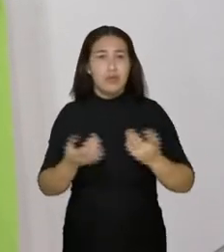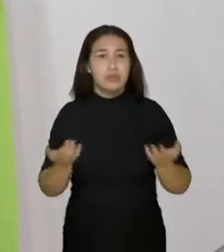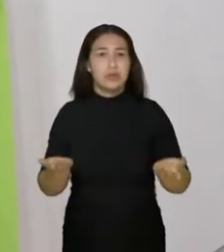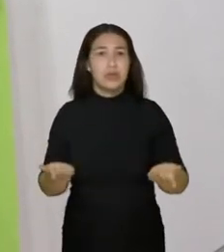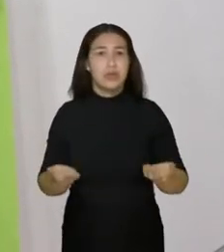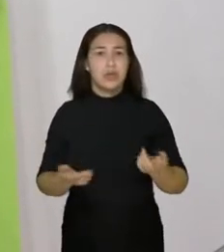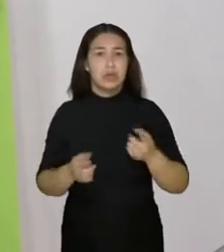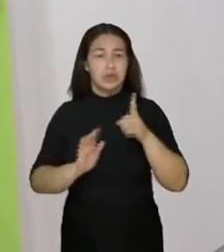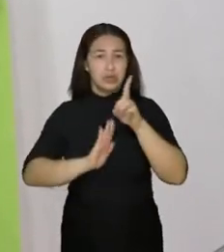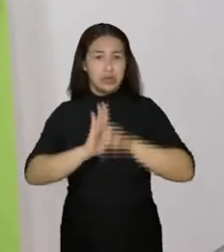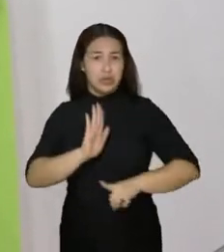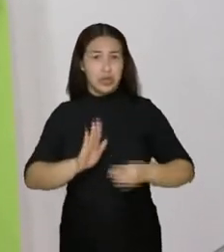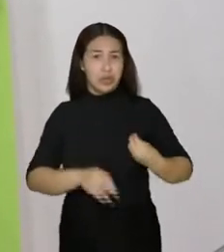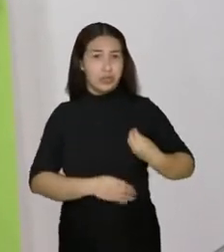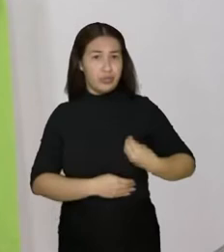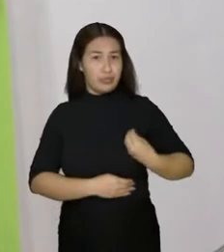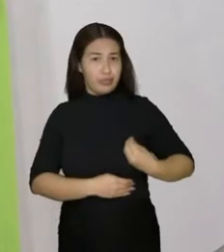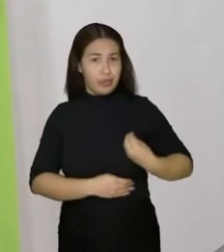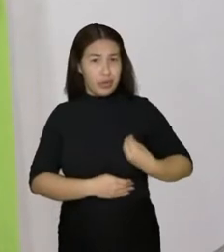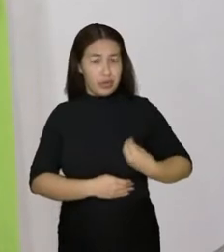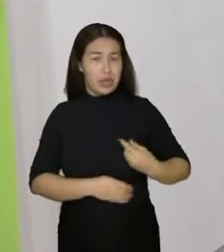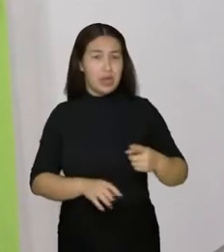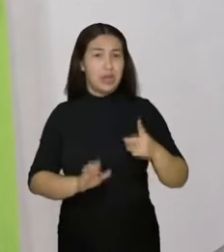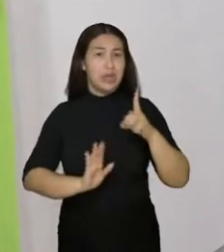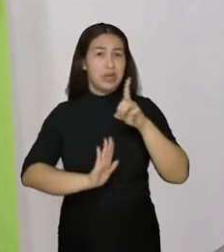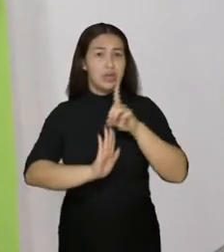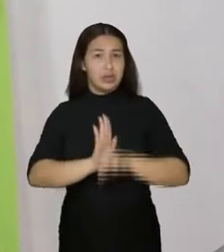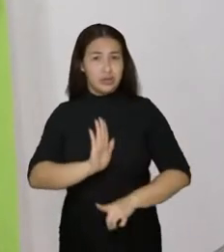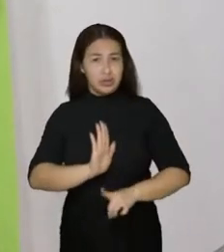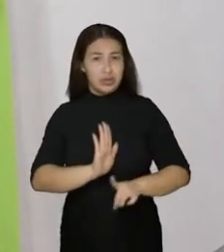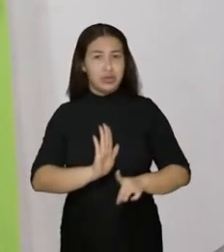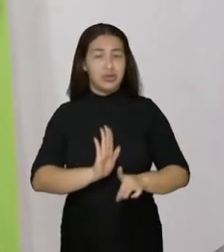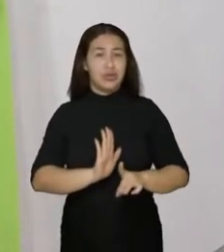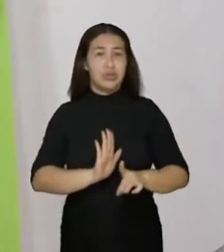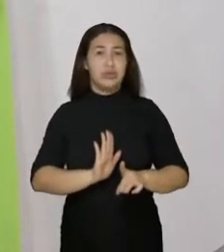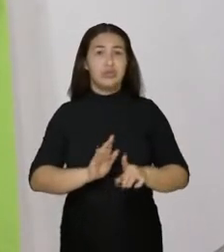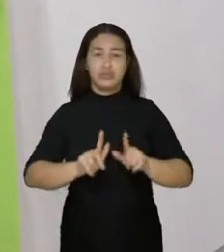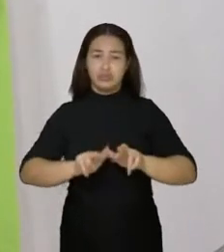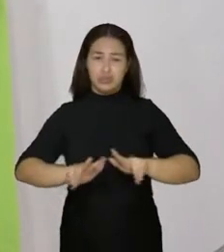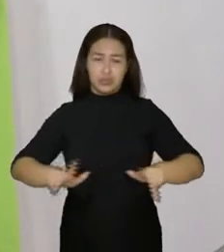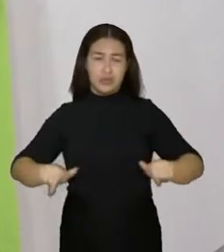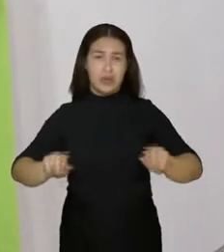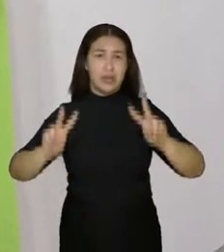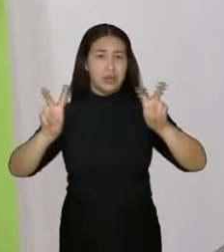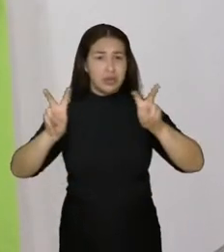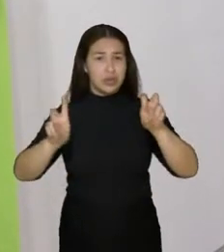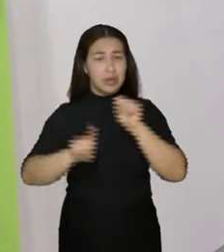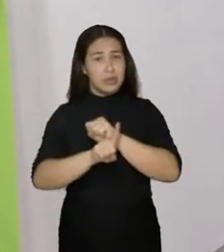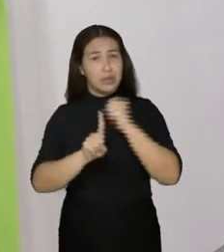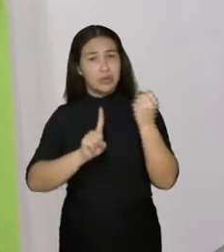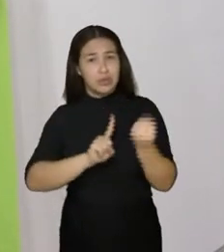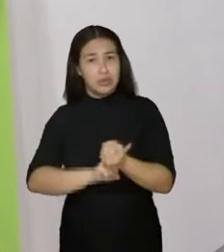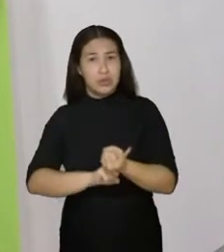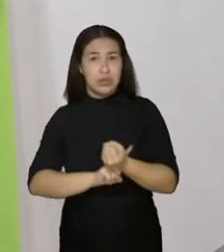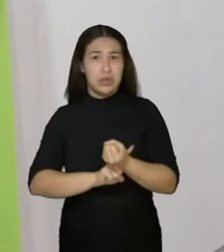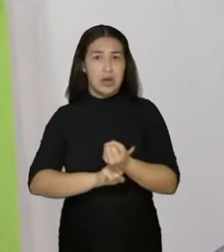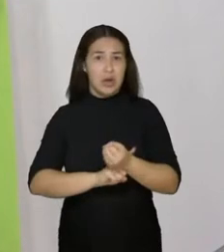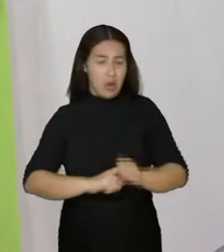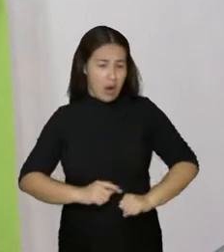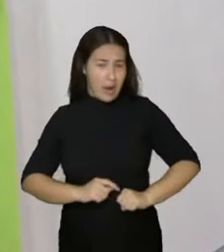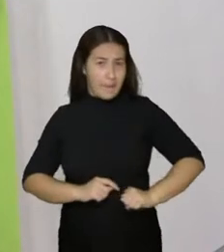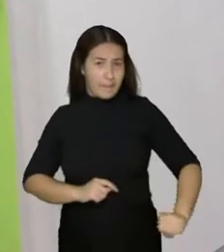do não a liberação das drogas falo de questões sociais de questões